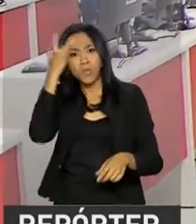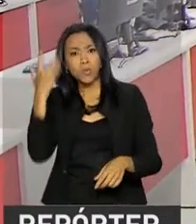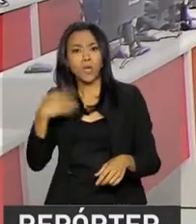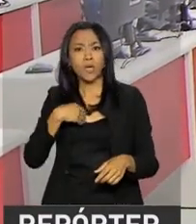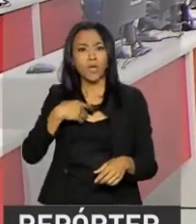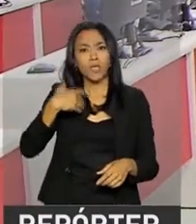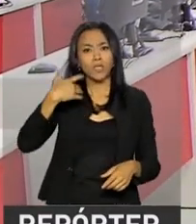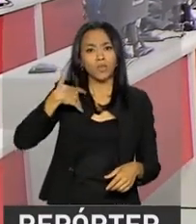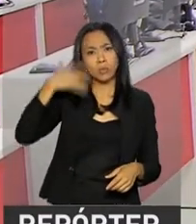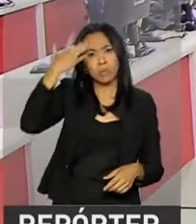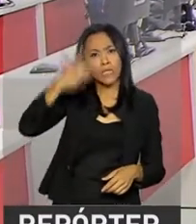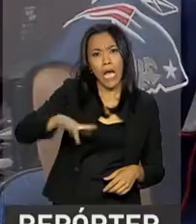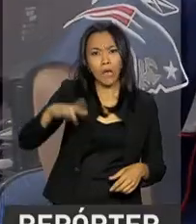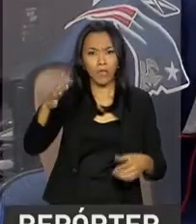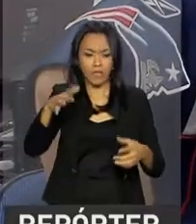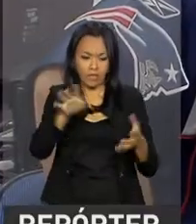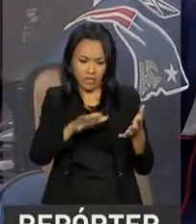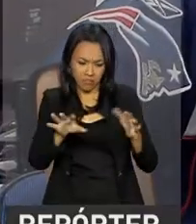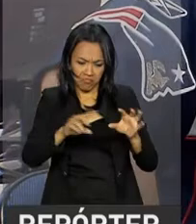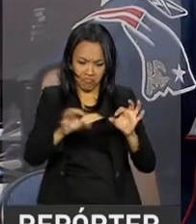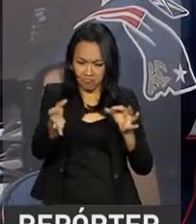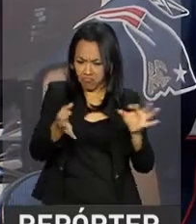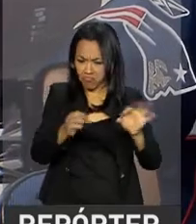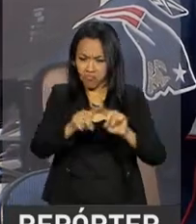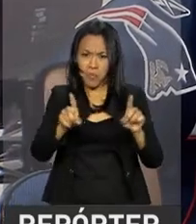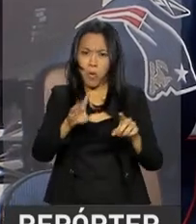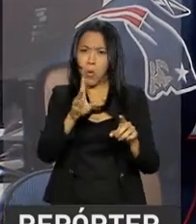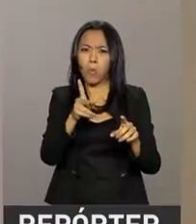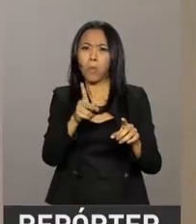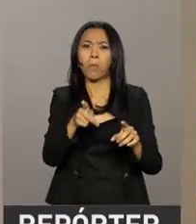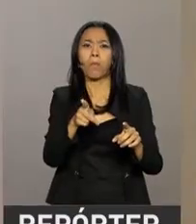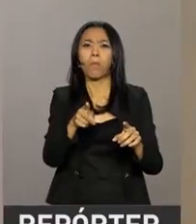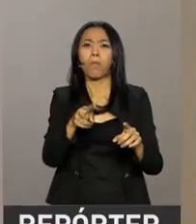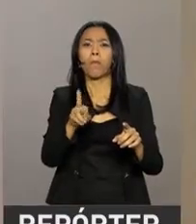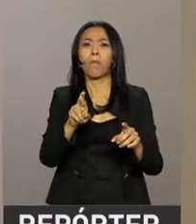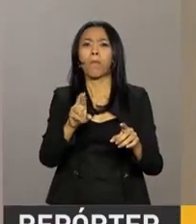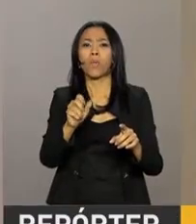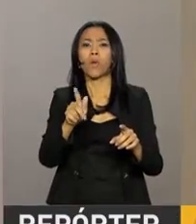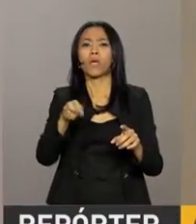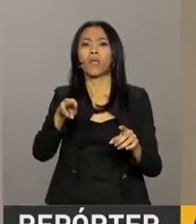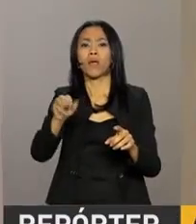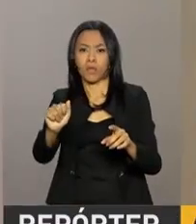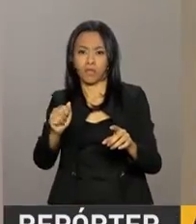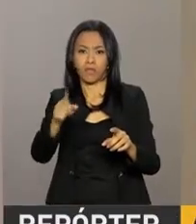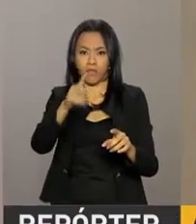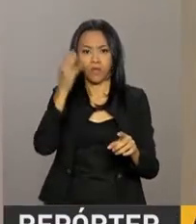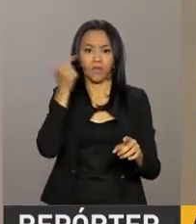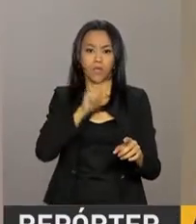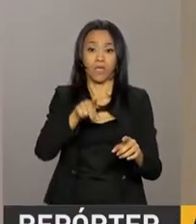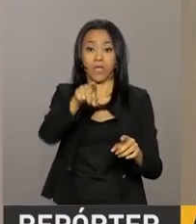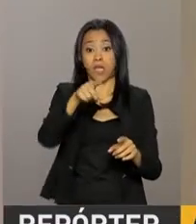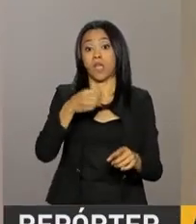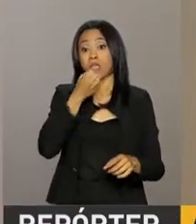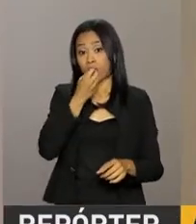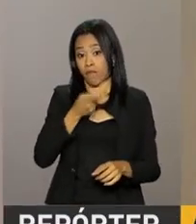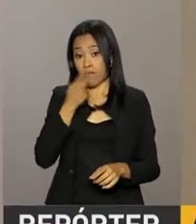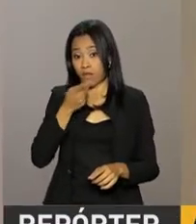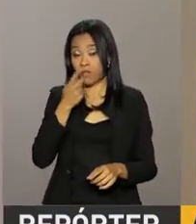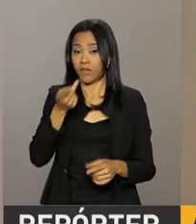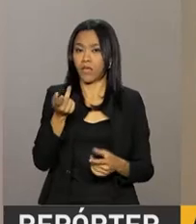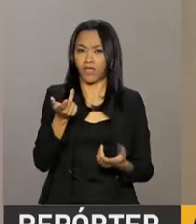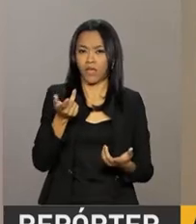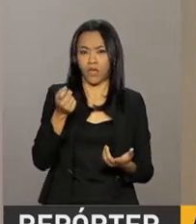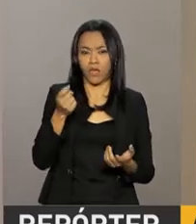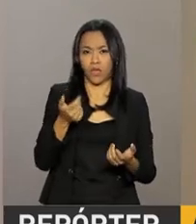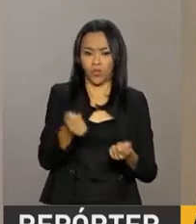boa com programação é possível trabalhar com games ao mercado de jogos ele é bastante multidisciplinar dificilmente você